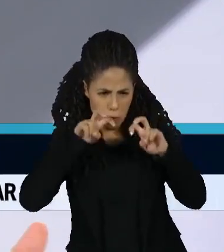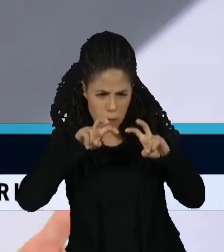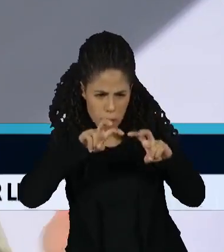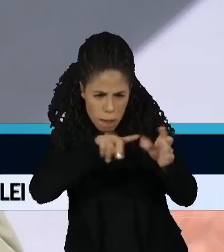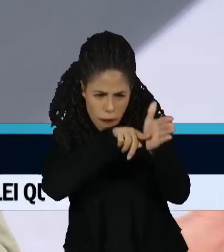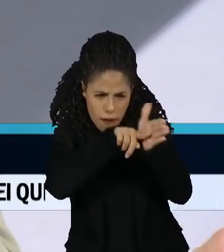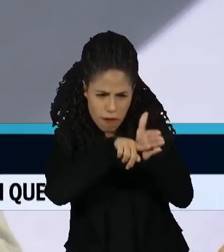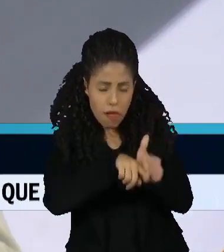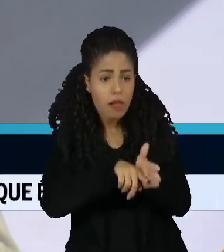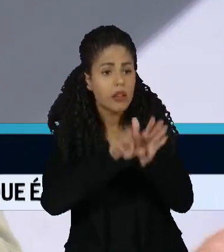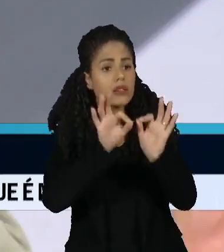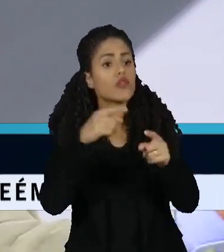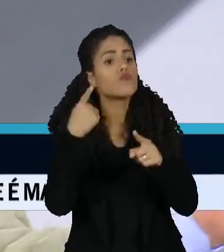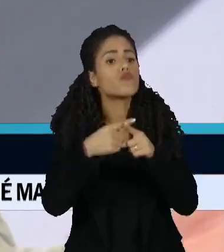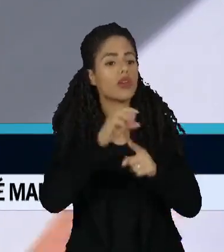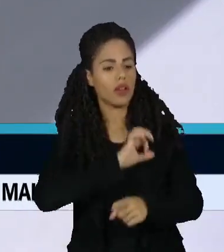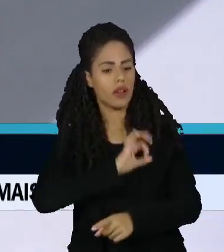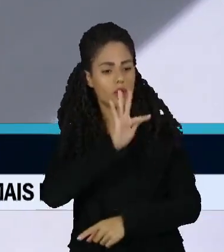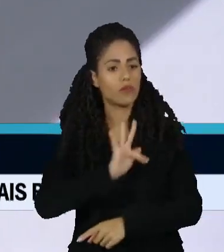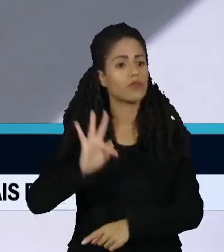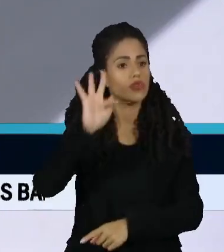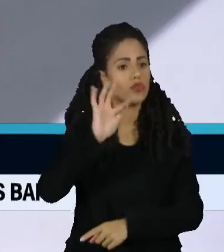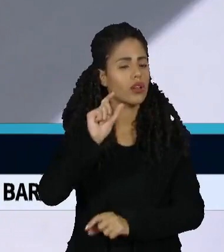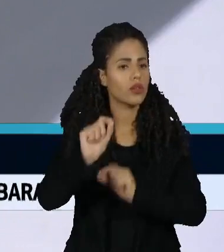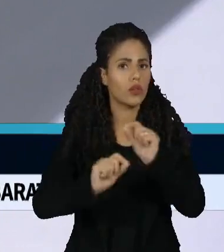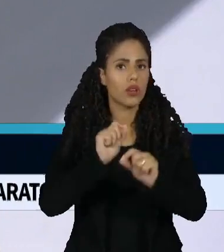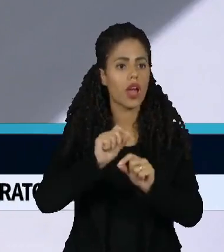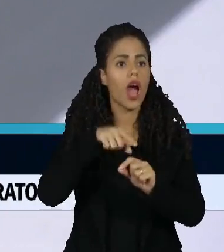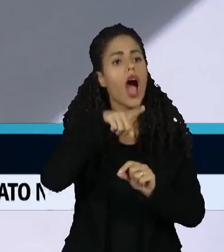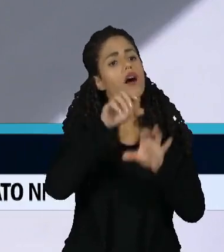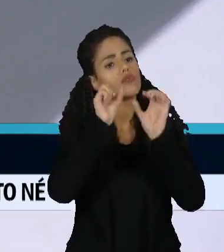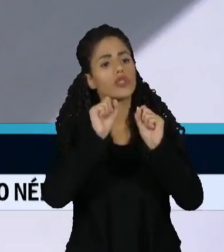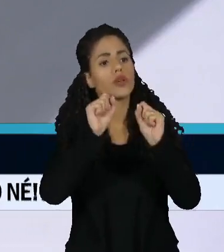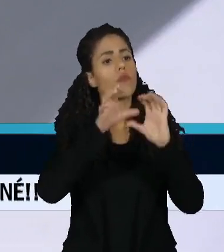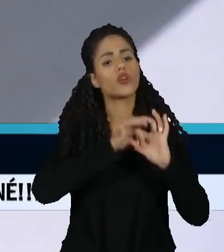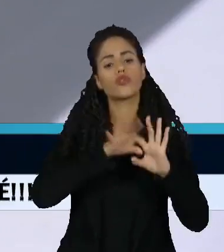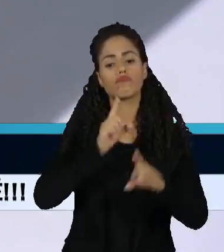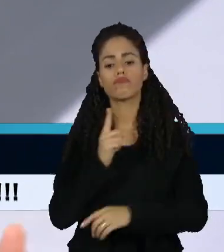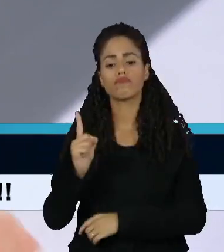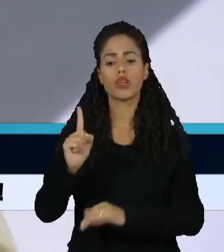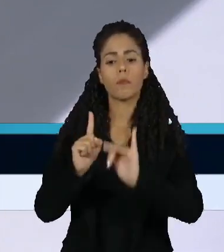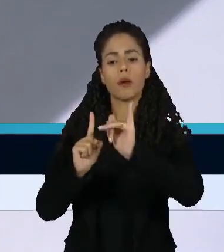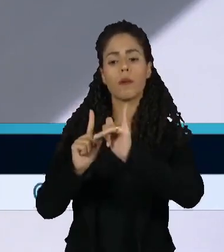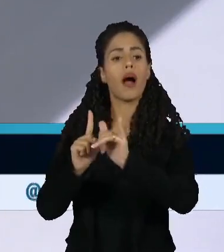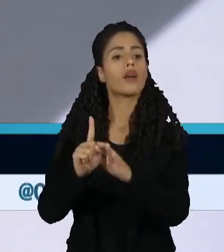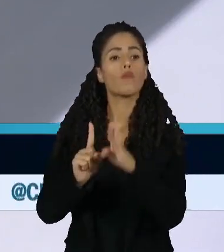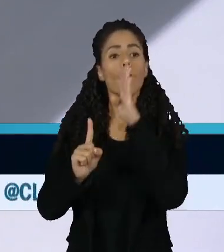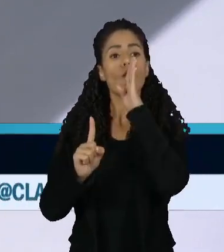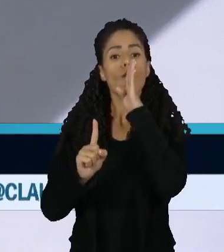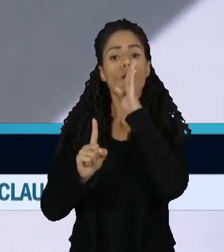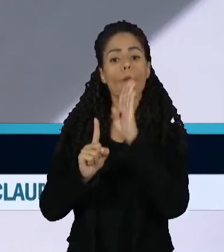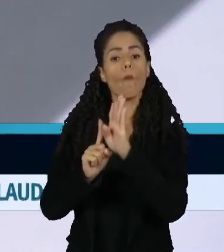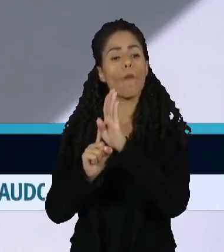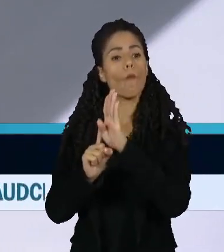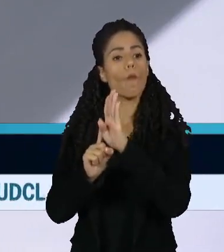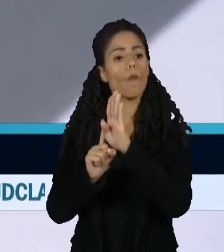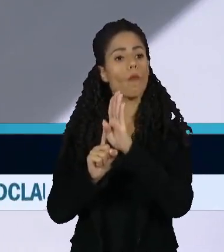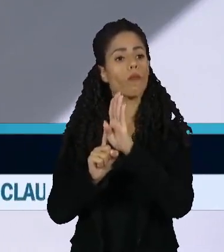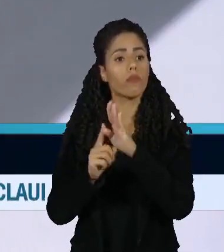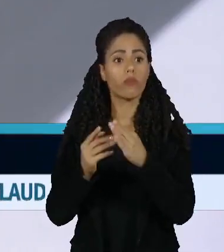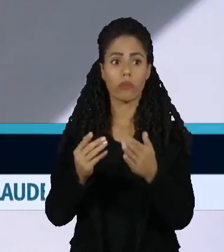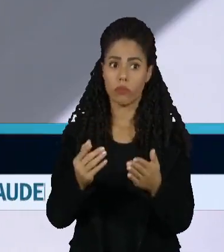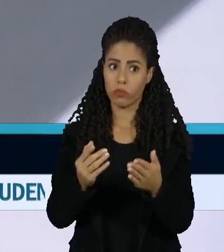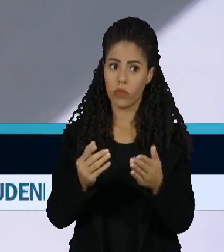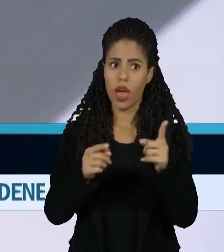poder, porque na Polícia Federal não tem essa história de você pode ir e fica calado. Se você ficar calado, você está se incriminando. Então,